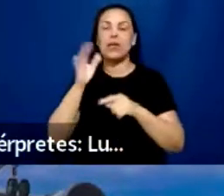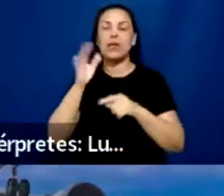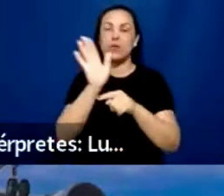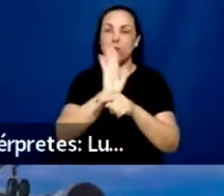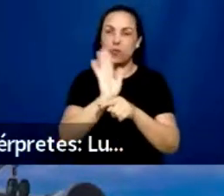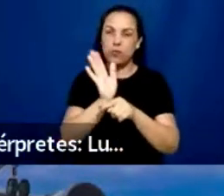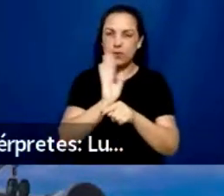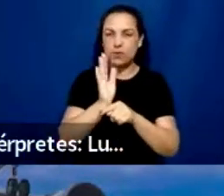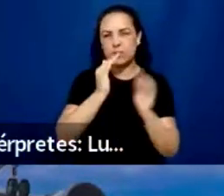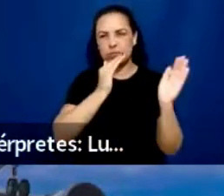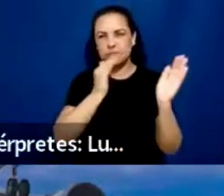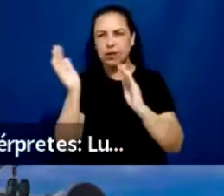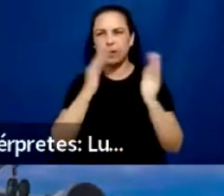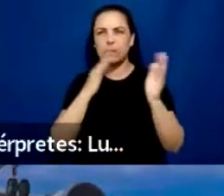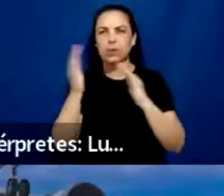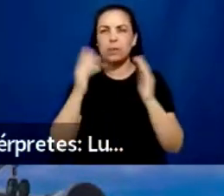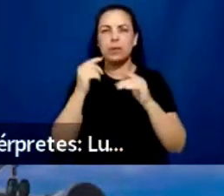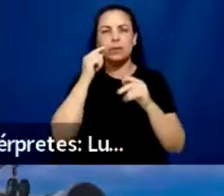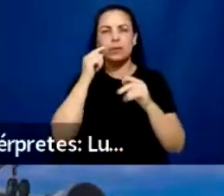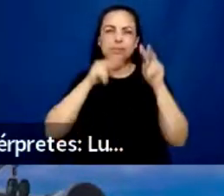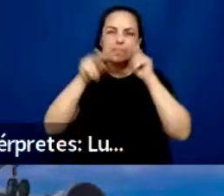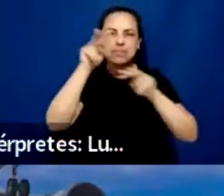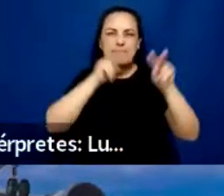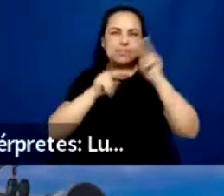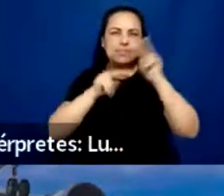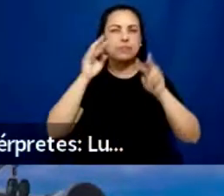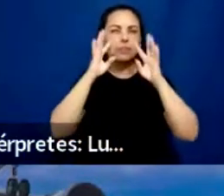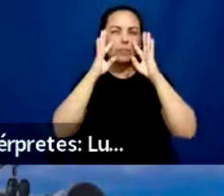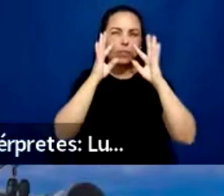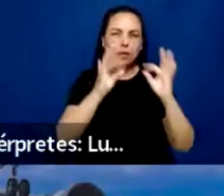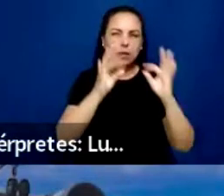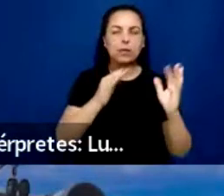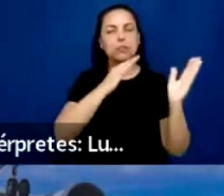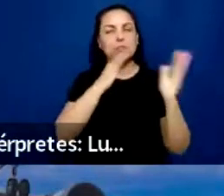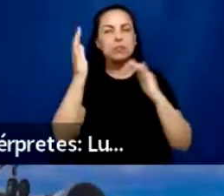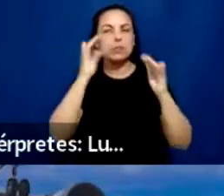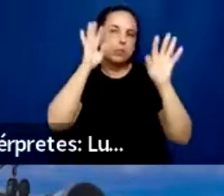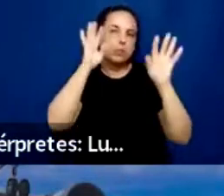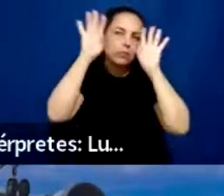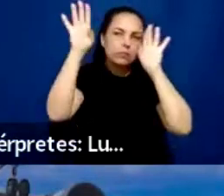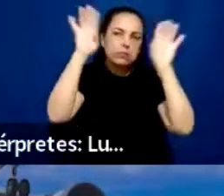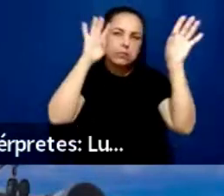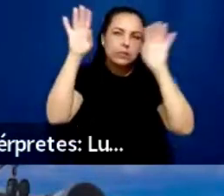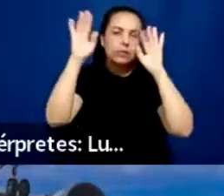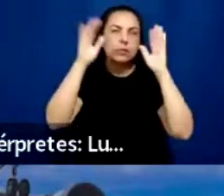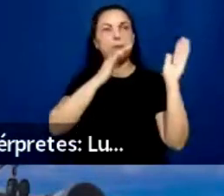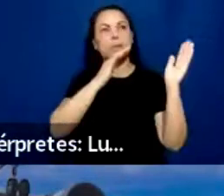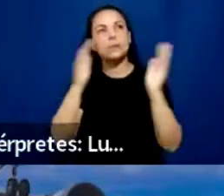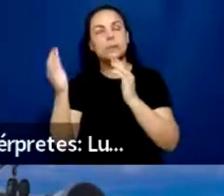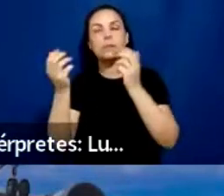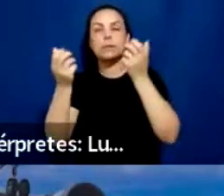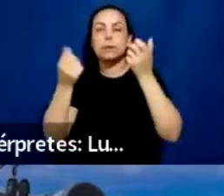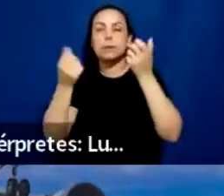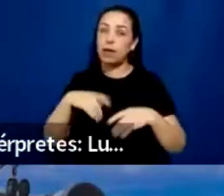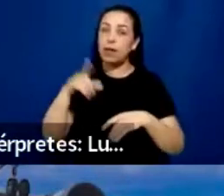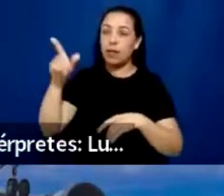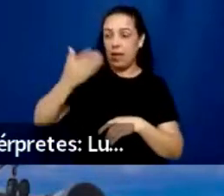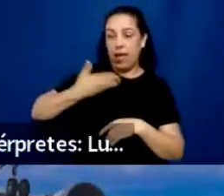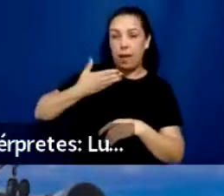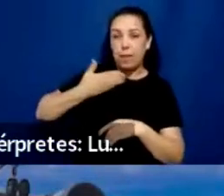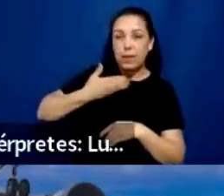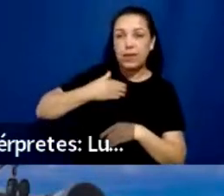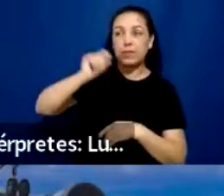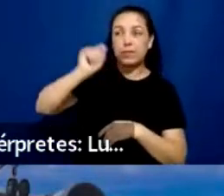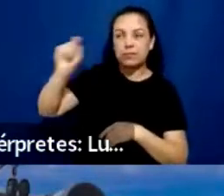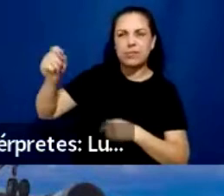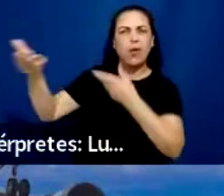eu peço que vocês não saiam daí, prestem com muita atenção na live de hoje, convidem as pessoas que ainda dá para